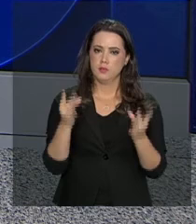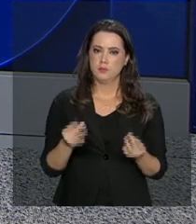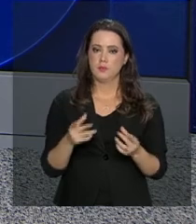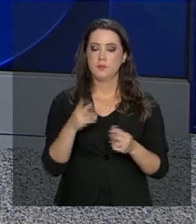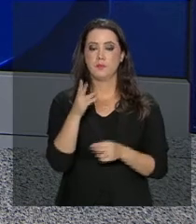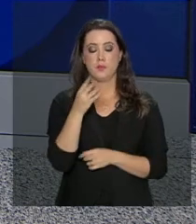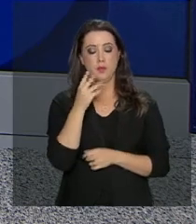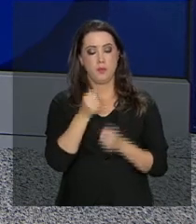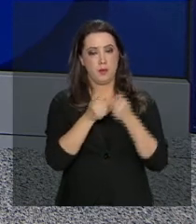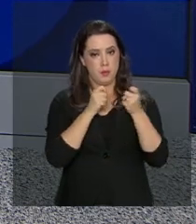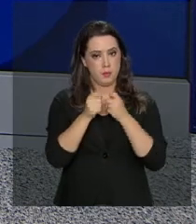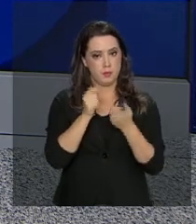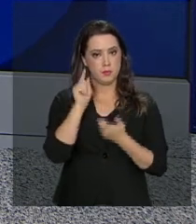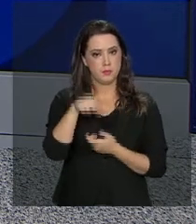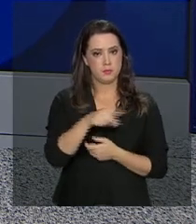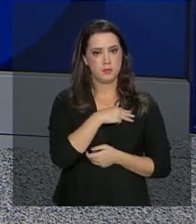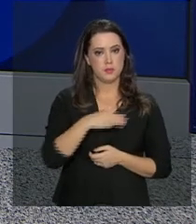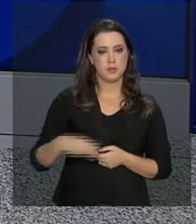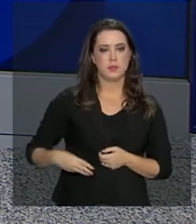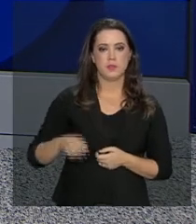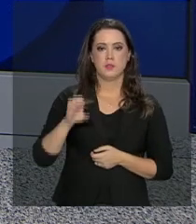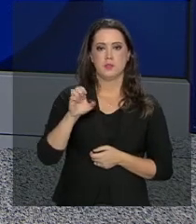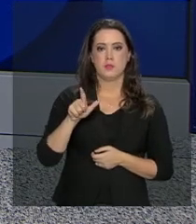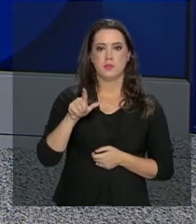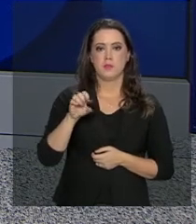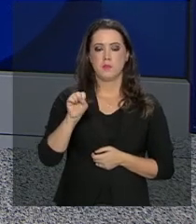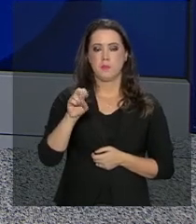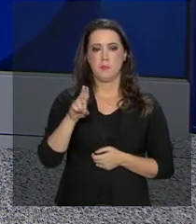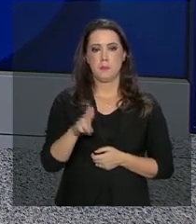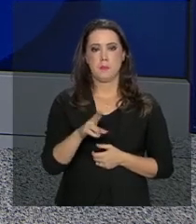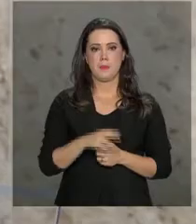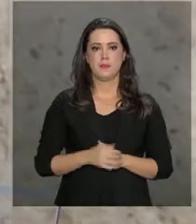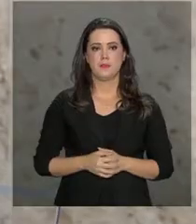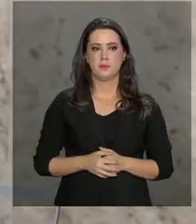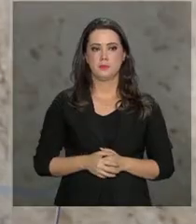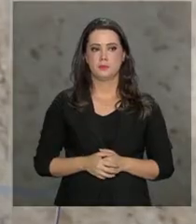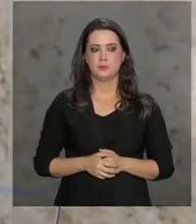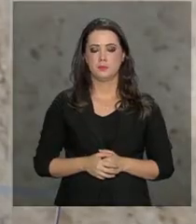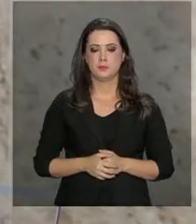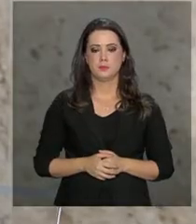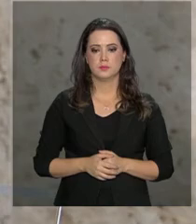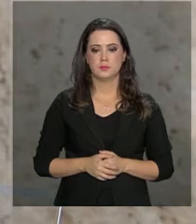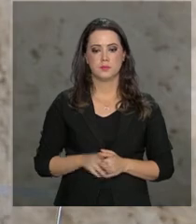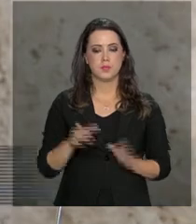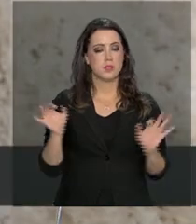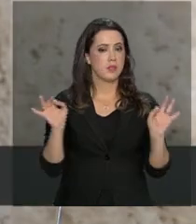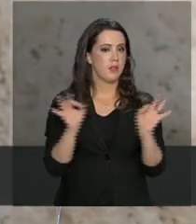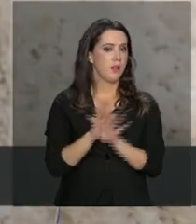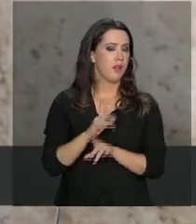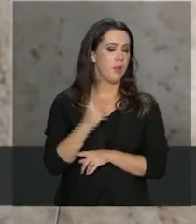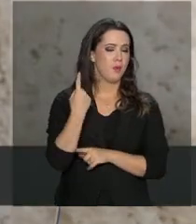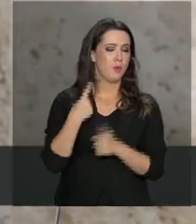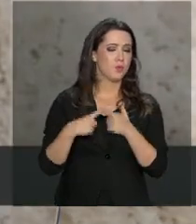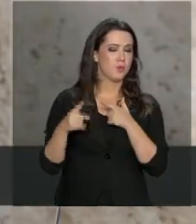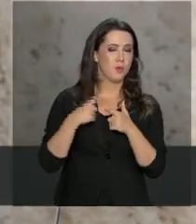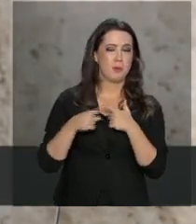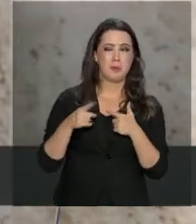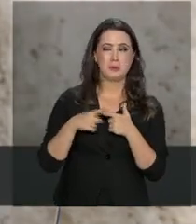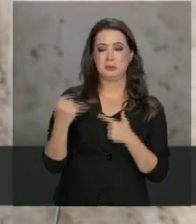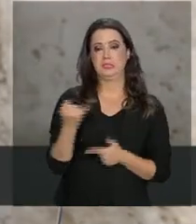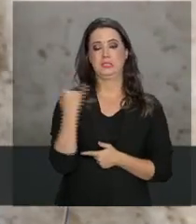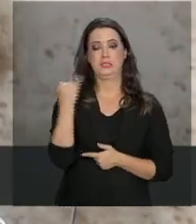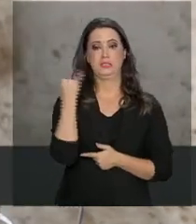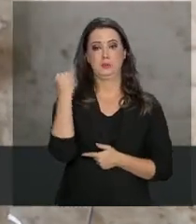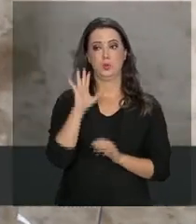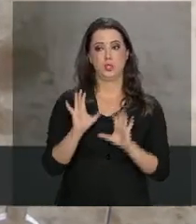esse assunto para a imprensa foi o ministro eliseu padilha isto resolve um dos principais problemas da aviação